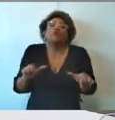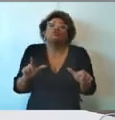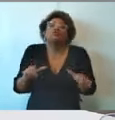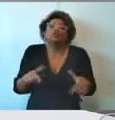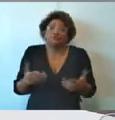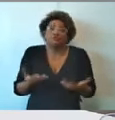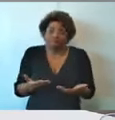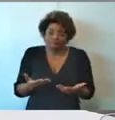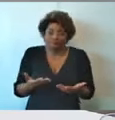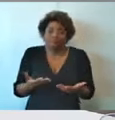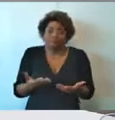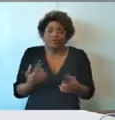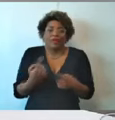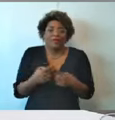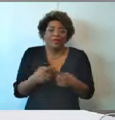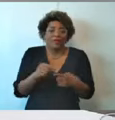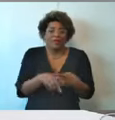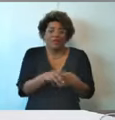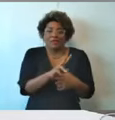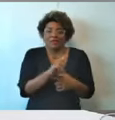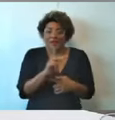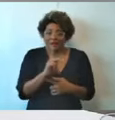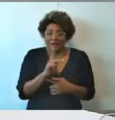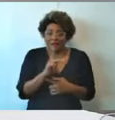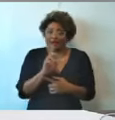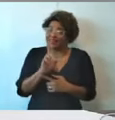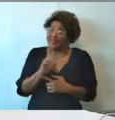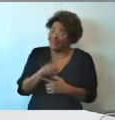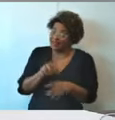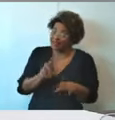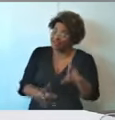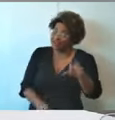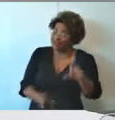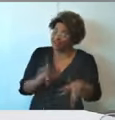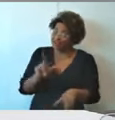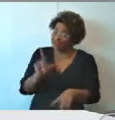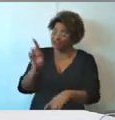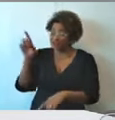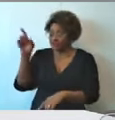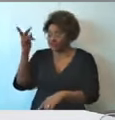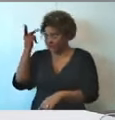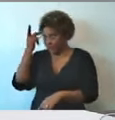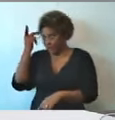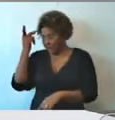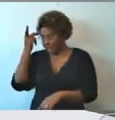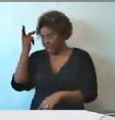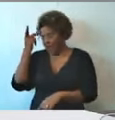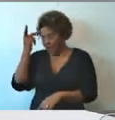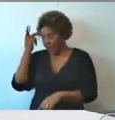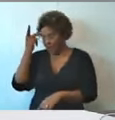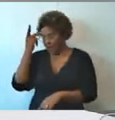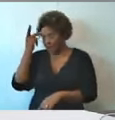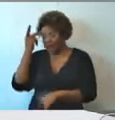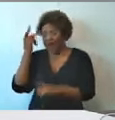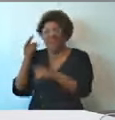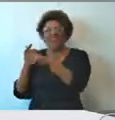os corredores Belo Horizonte, diferente de São Paulo, São Paulo adota há muitos